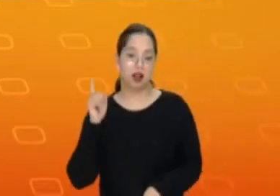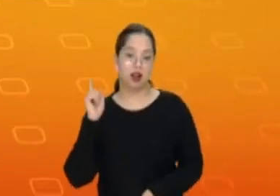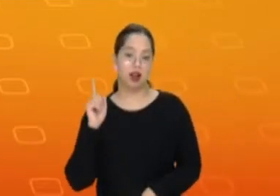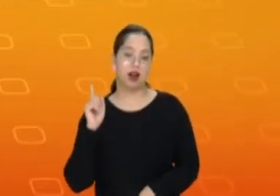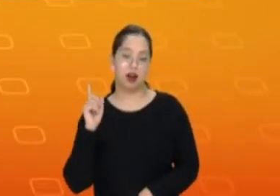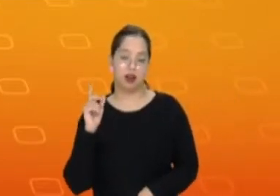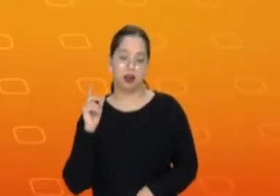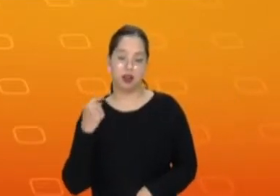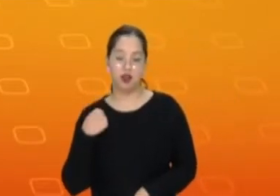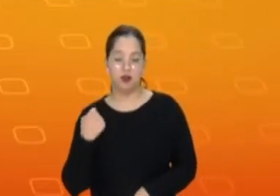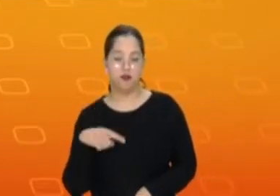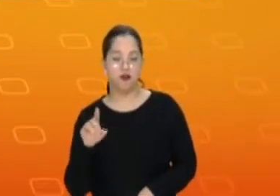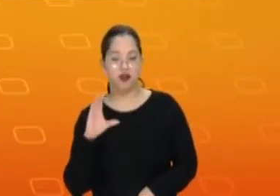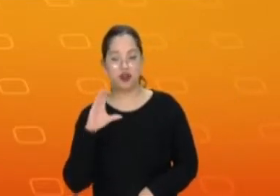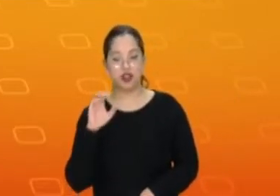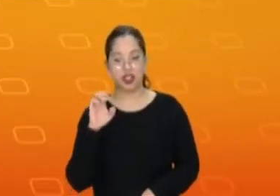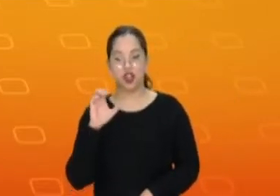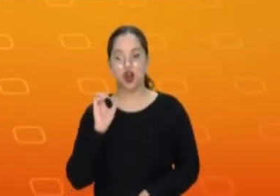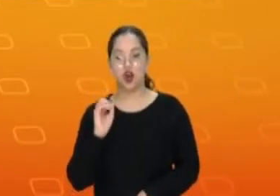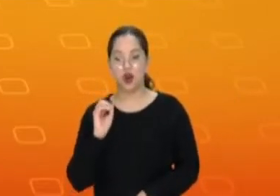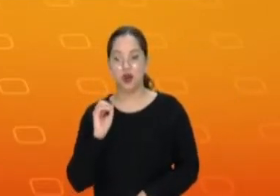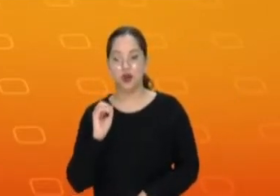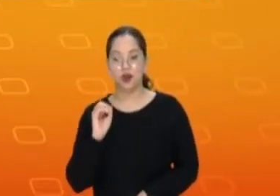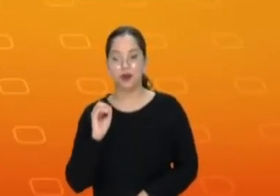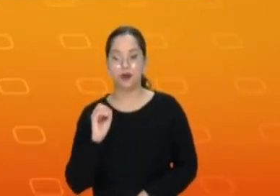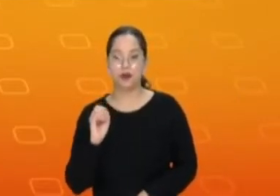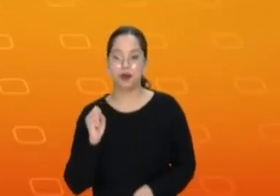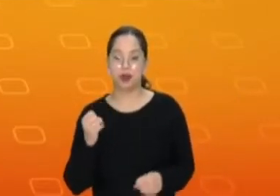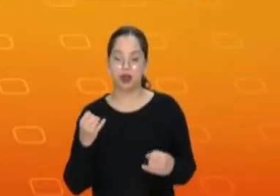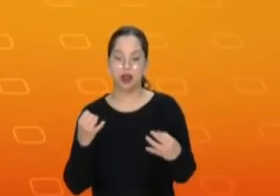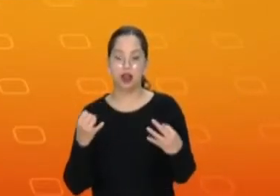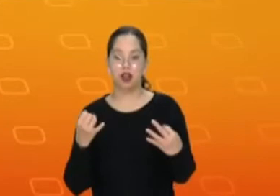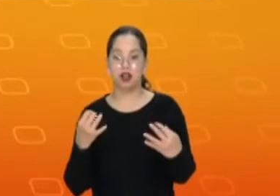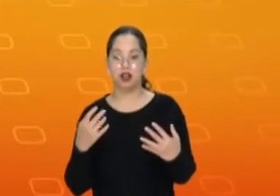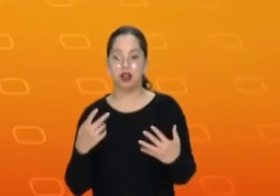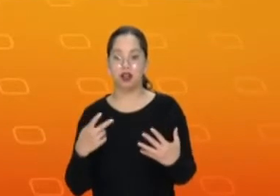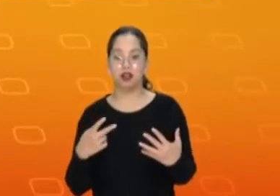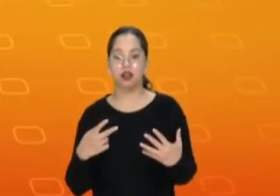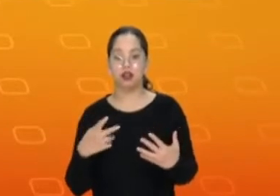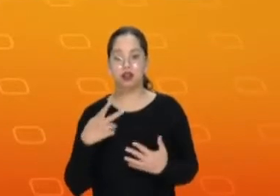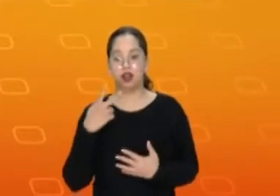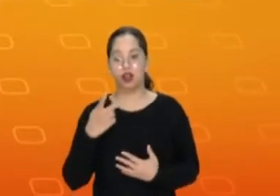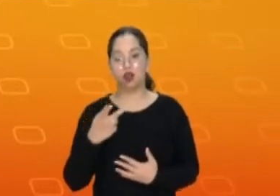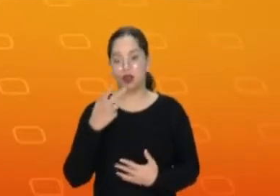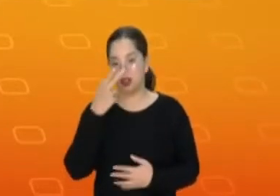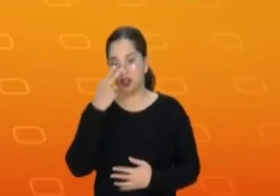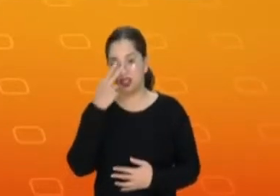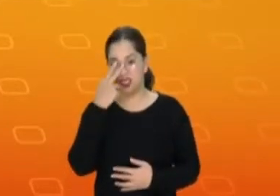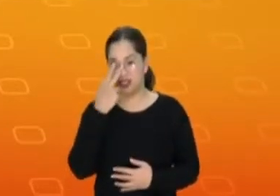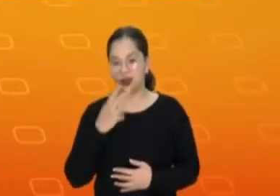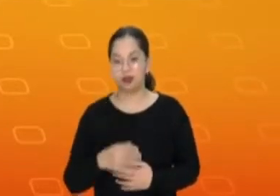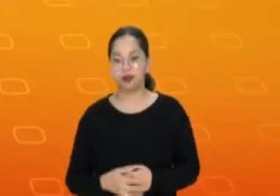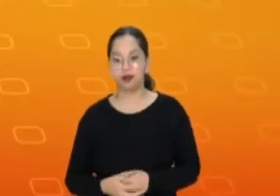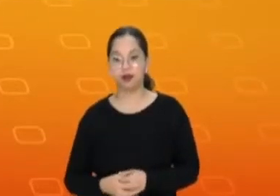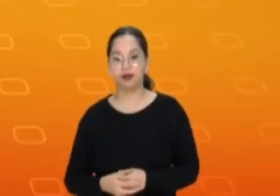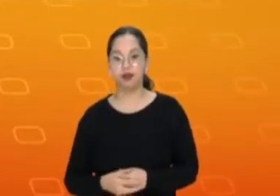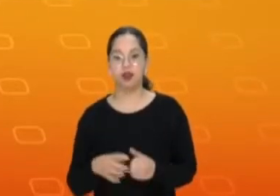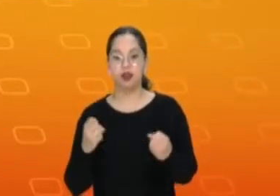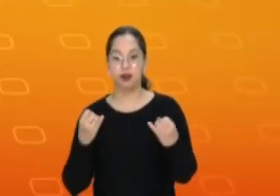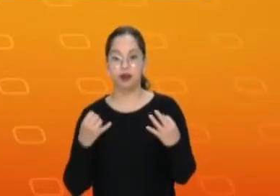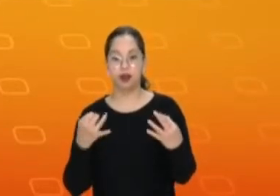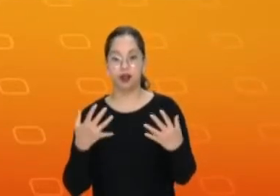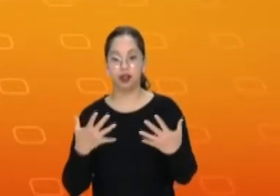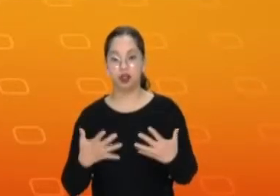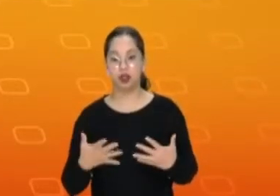a iniciativa de fazer uma série de implantações, ele veio da área informática. O anterior, que era da área de engenharia, televisão,